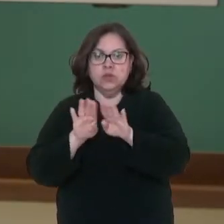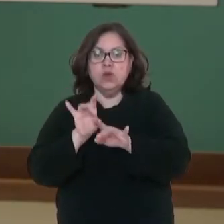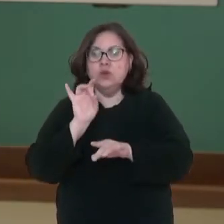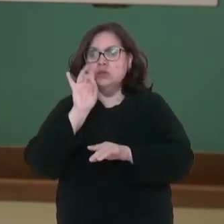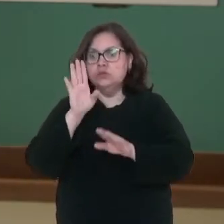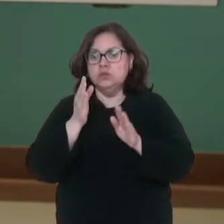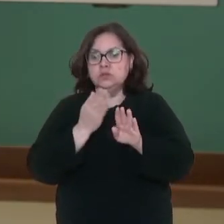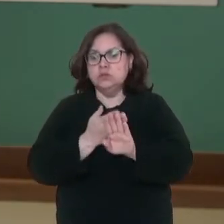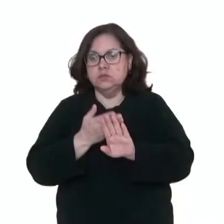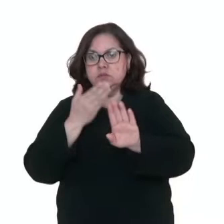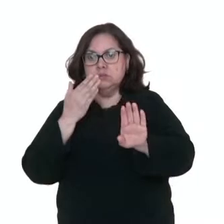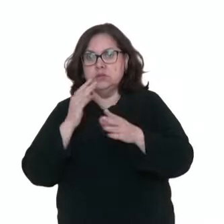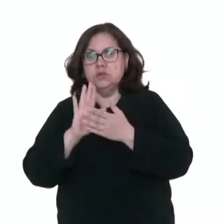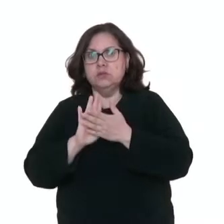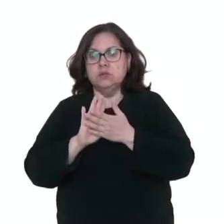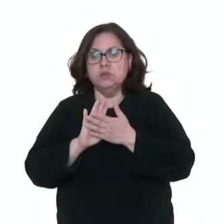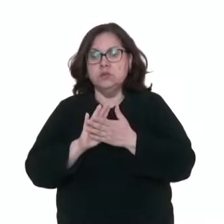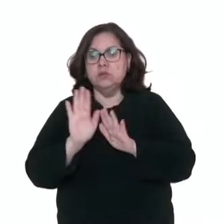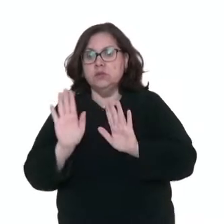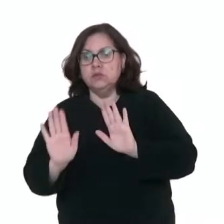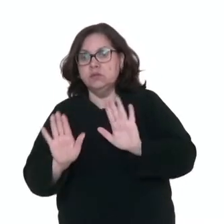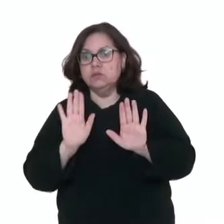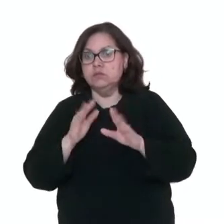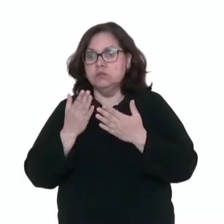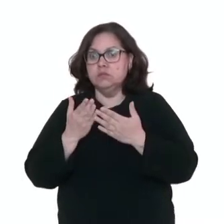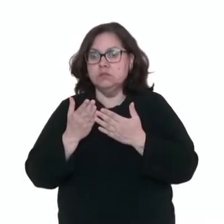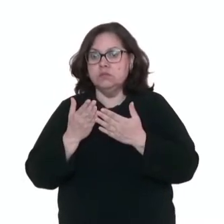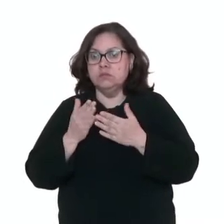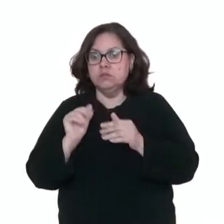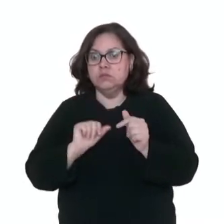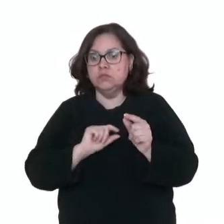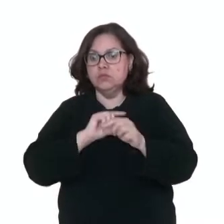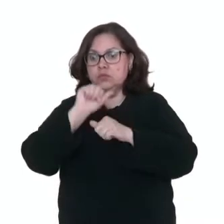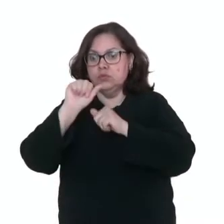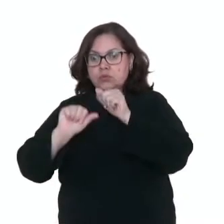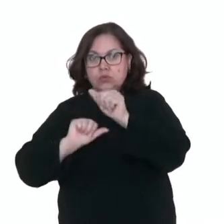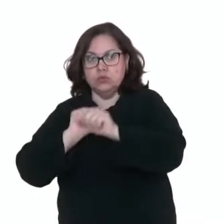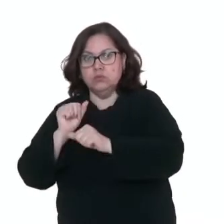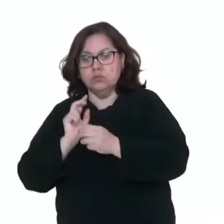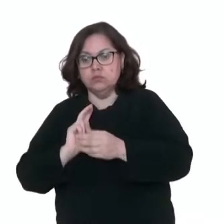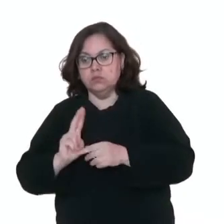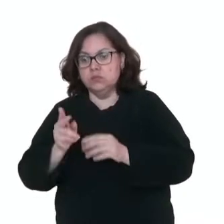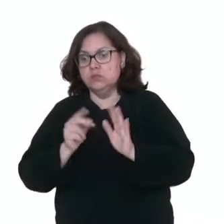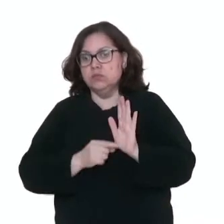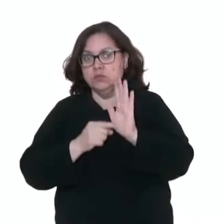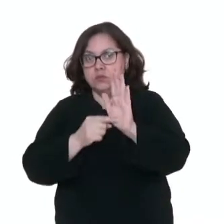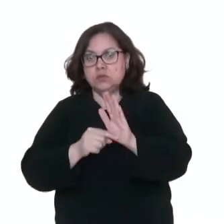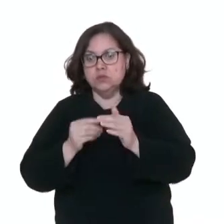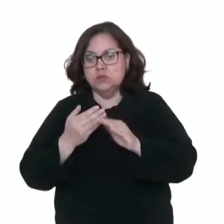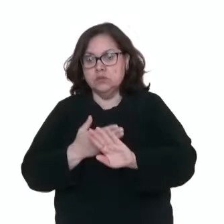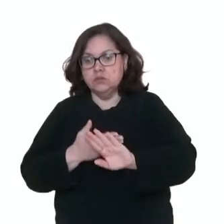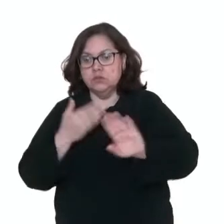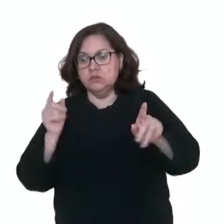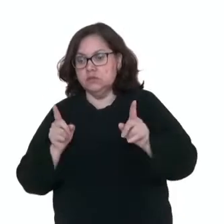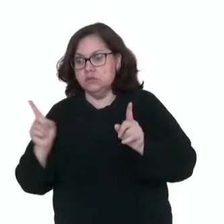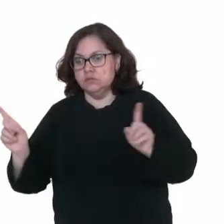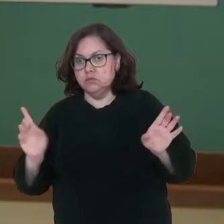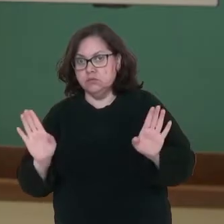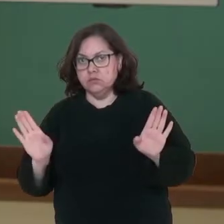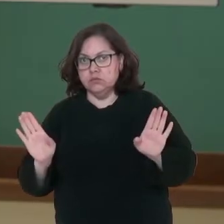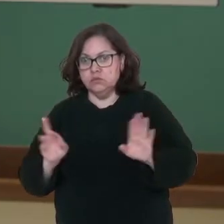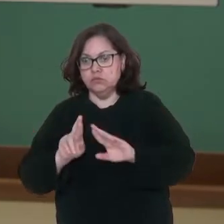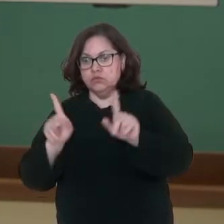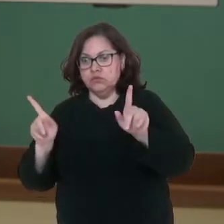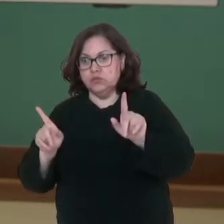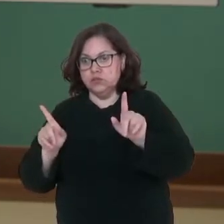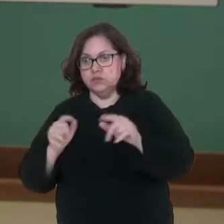se separando, eventualmente, num caso de permuta, cuja frequência reflete as distâncias relativas entre os